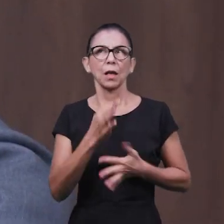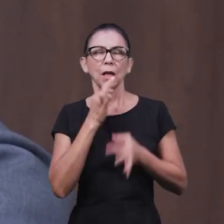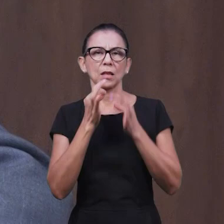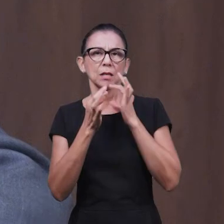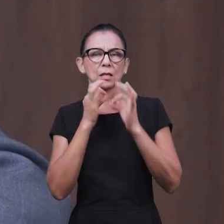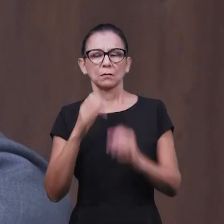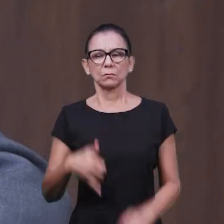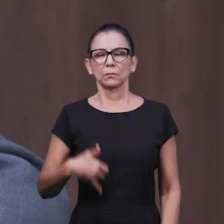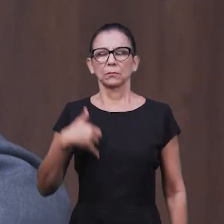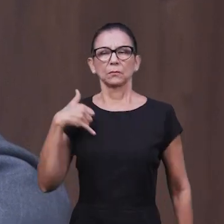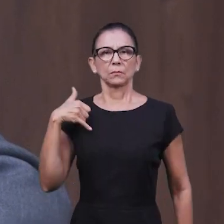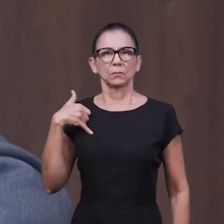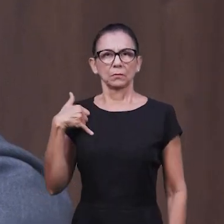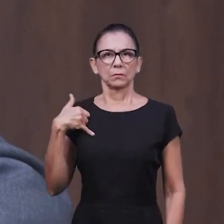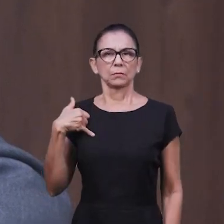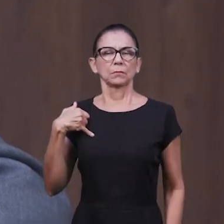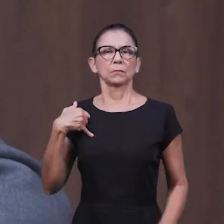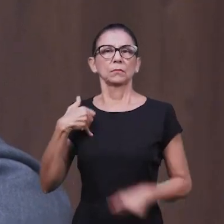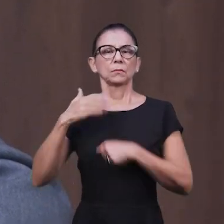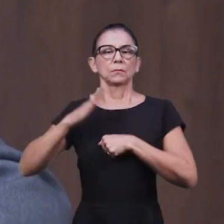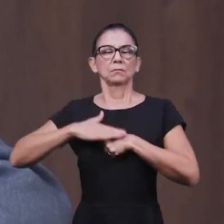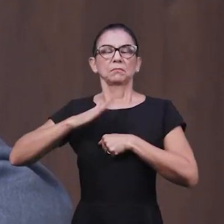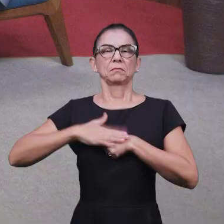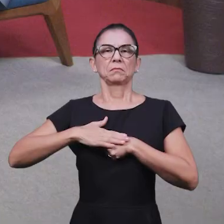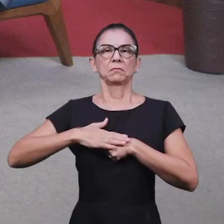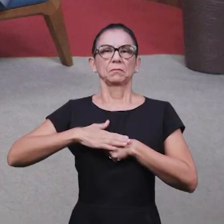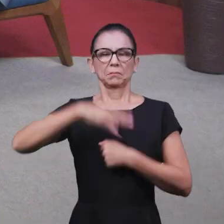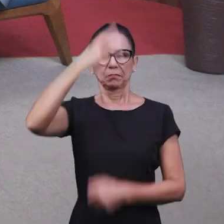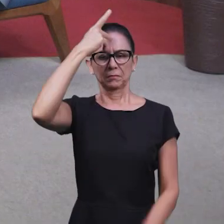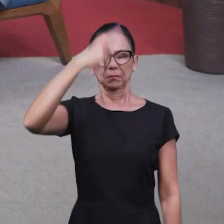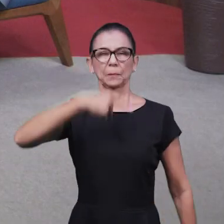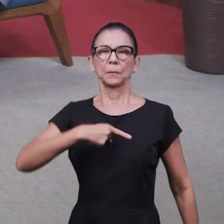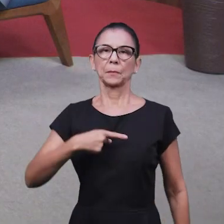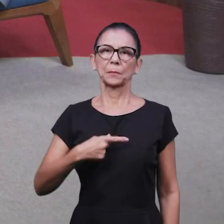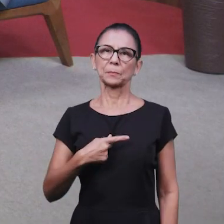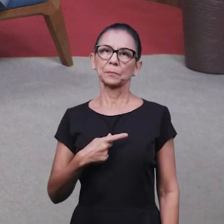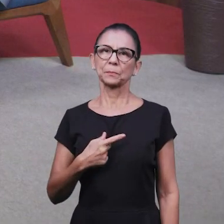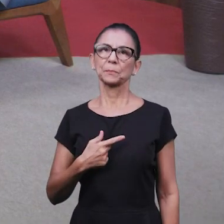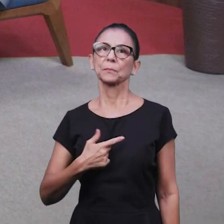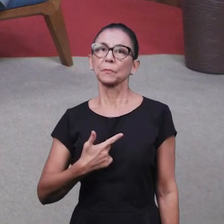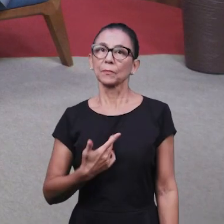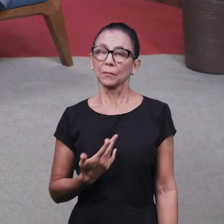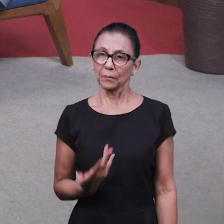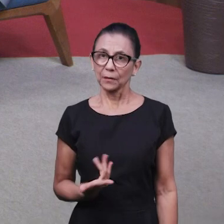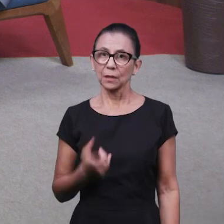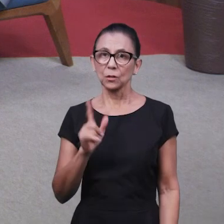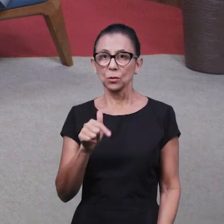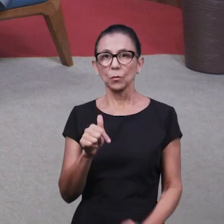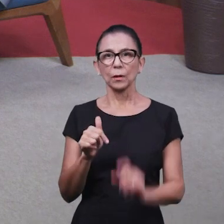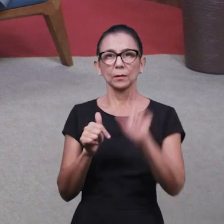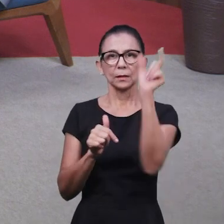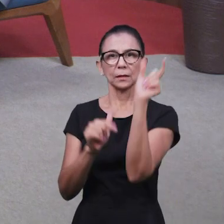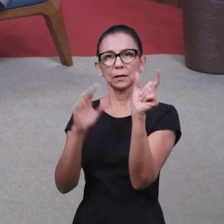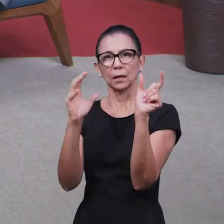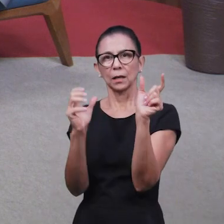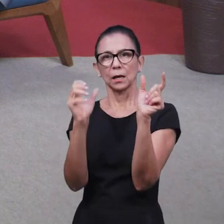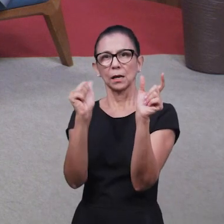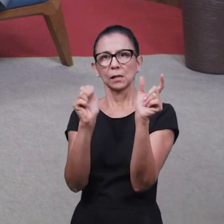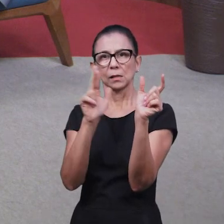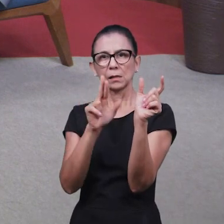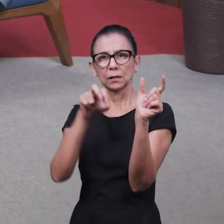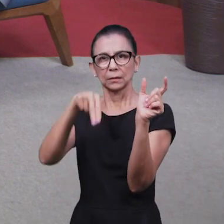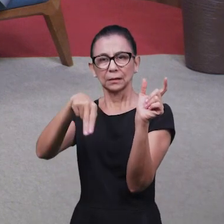vem da autossuficiência, vem da vaidade do homem, né? Isso é carne. Então isso é o texto diz